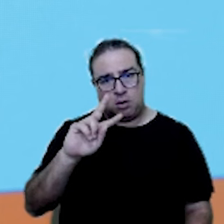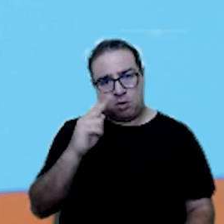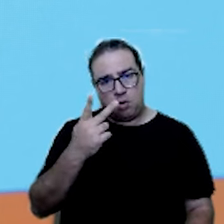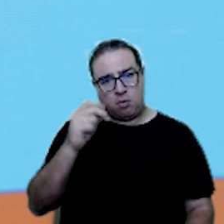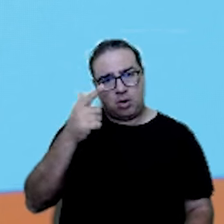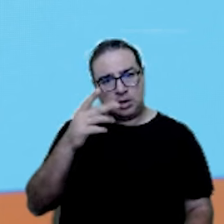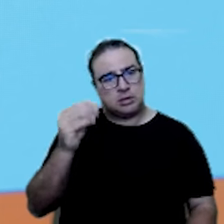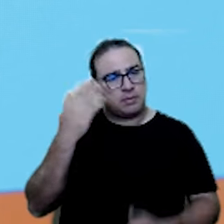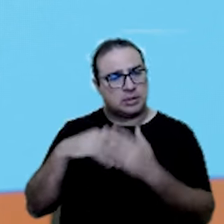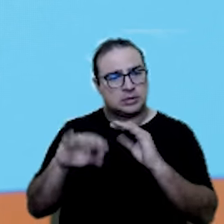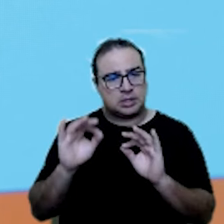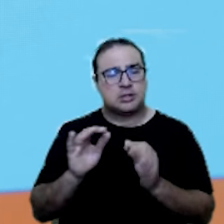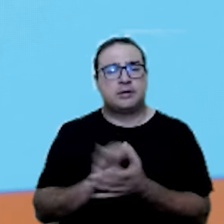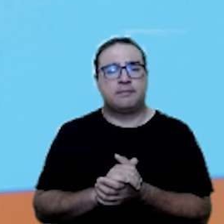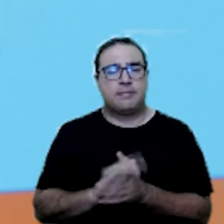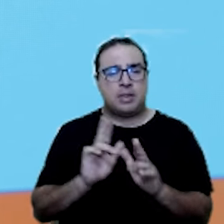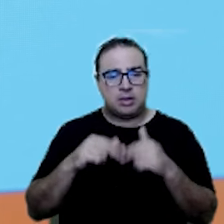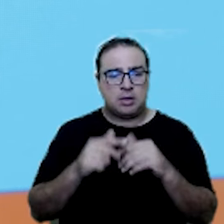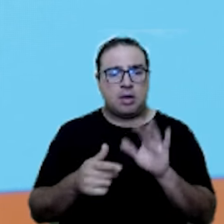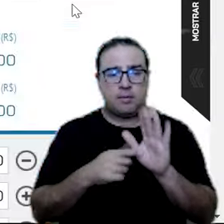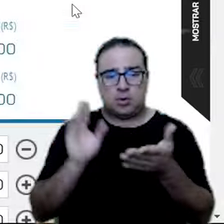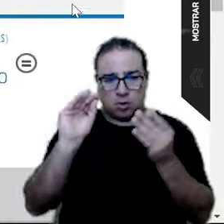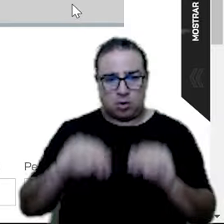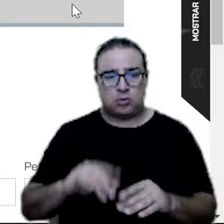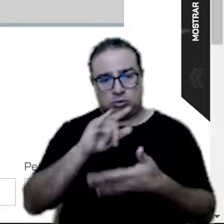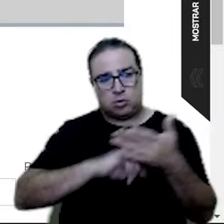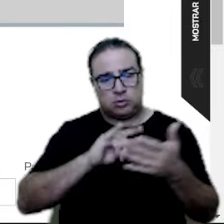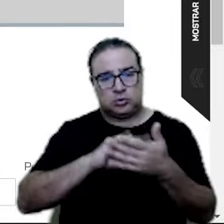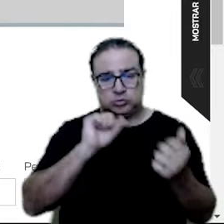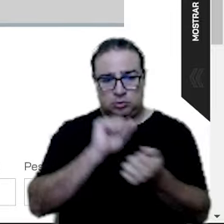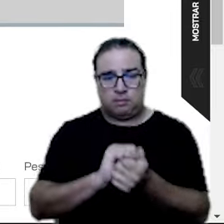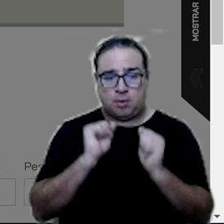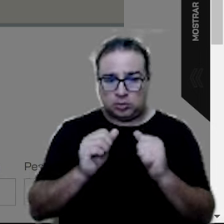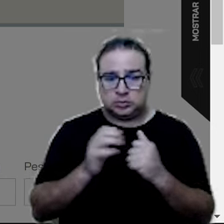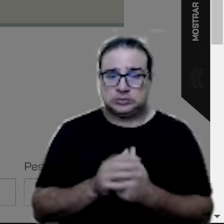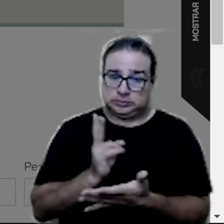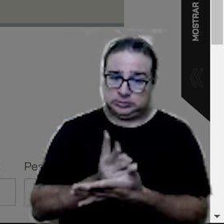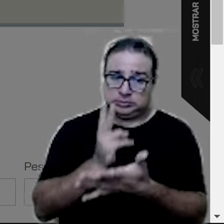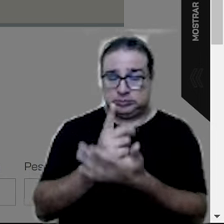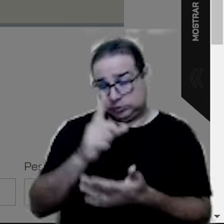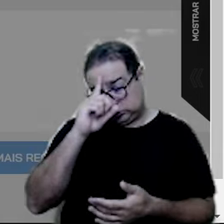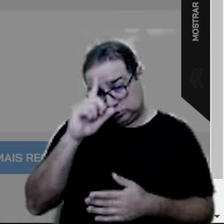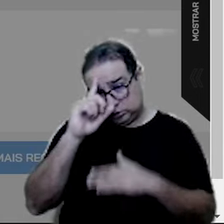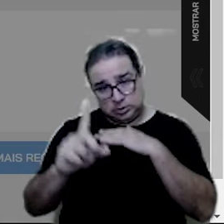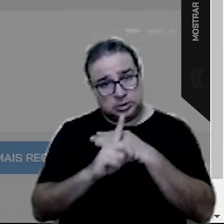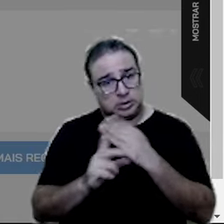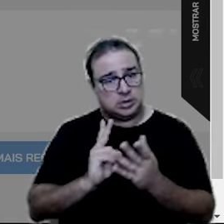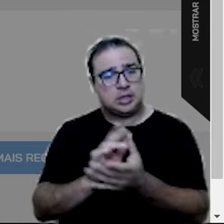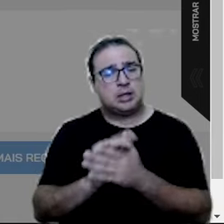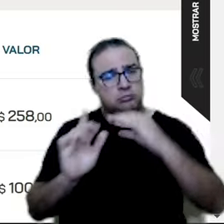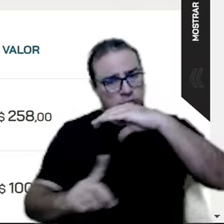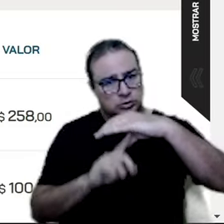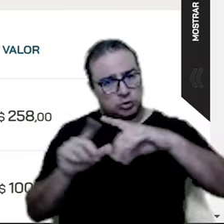homologação né então esse aqui é o preenchimento do documento a gente pode é sempre o dia a dia do cliente vai ser